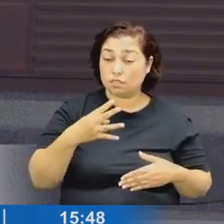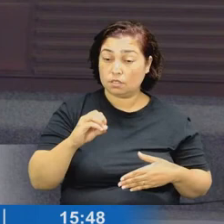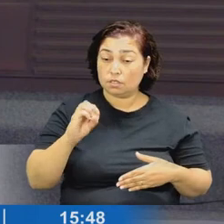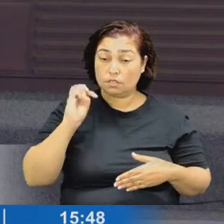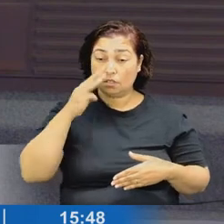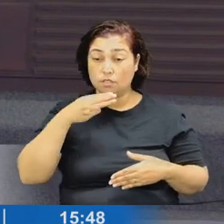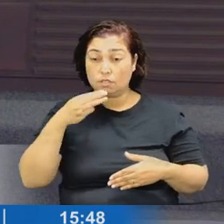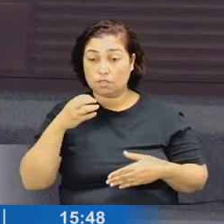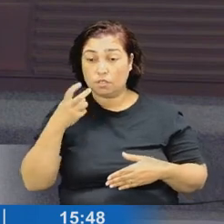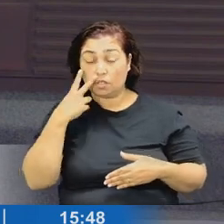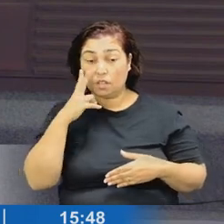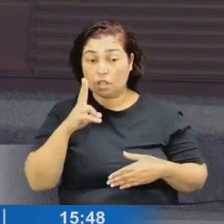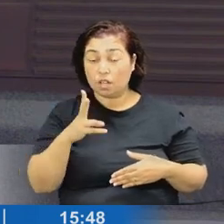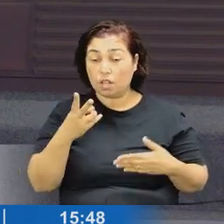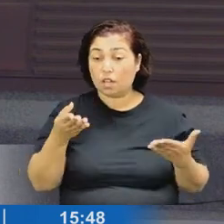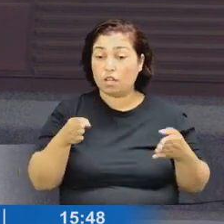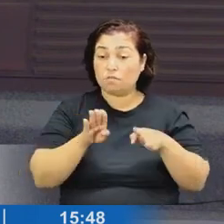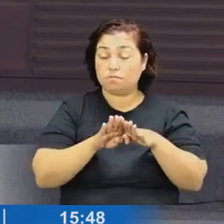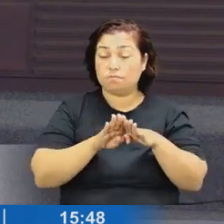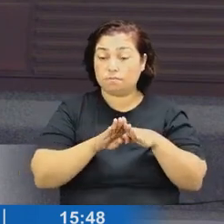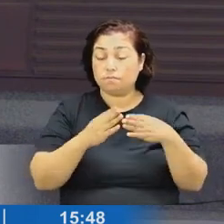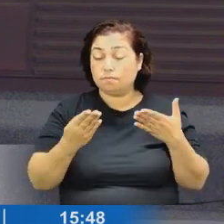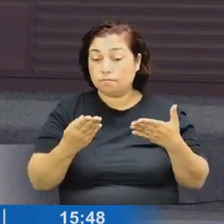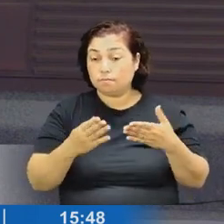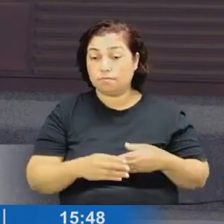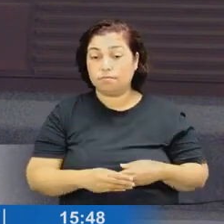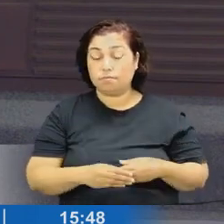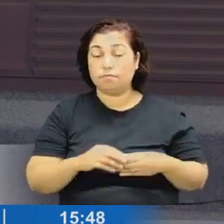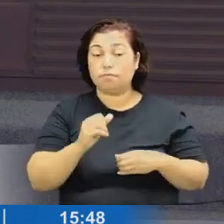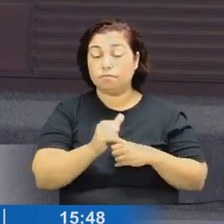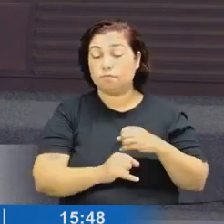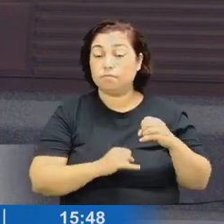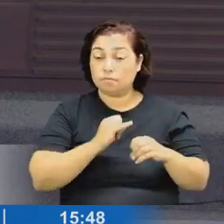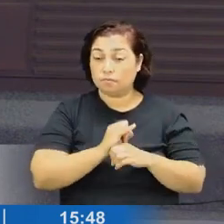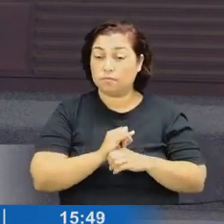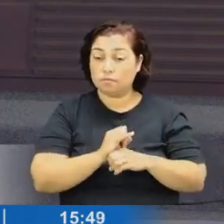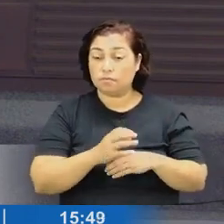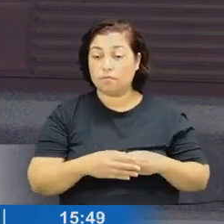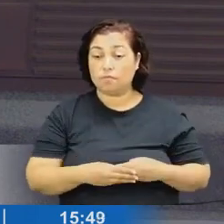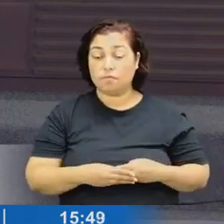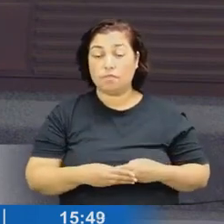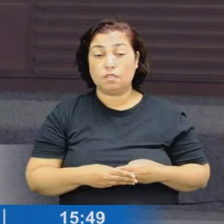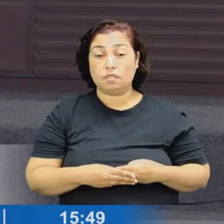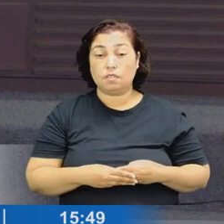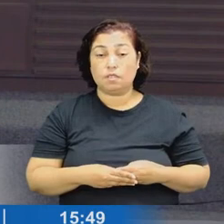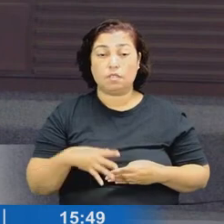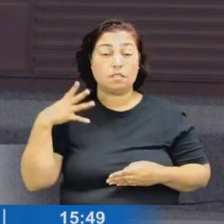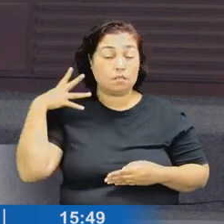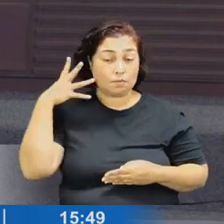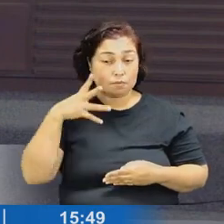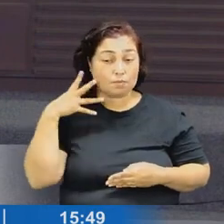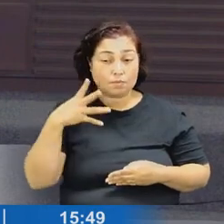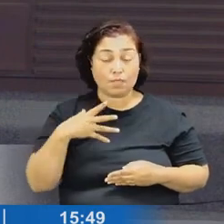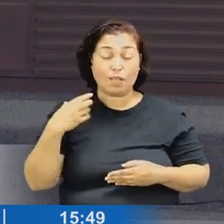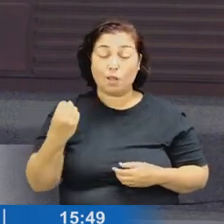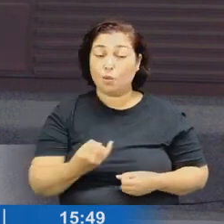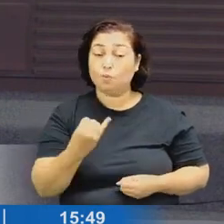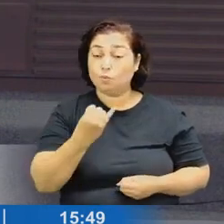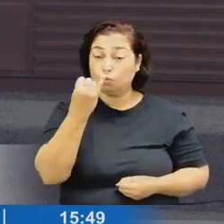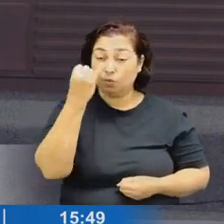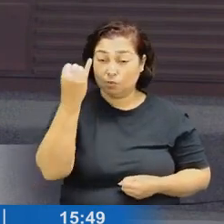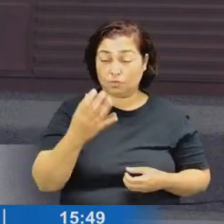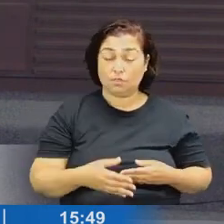e ficava impactadas também pela internet depois o discurso é uma arma muito negligenciada